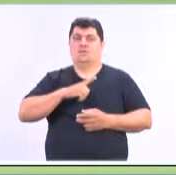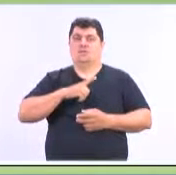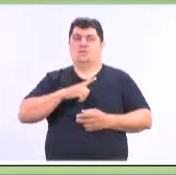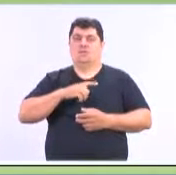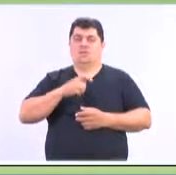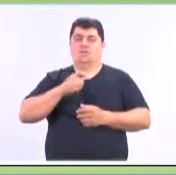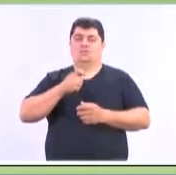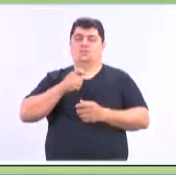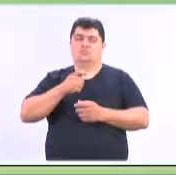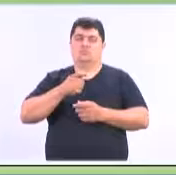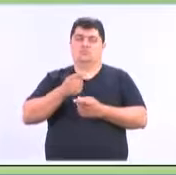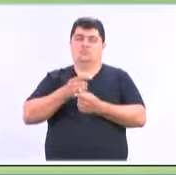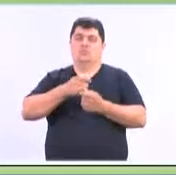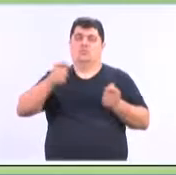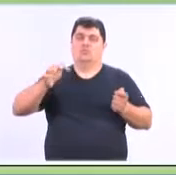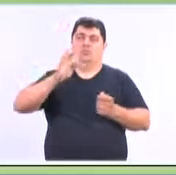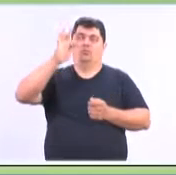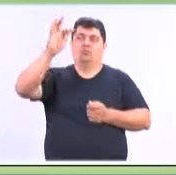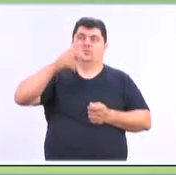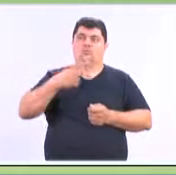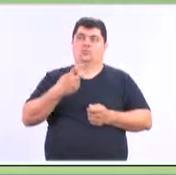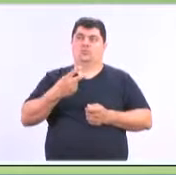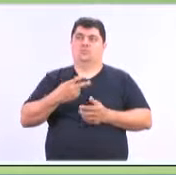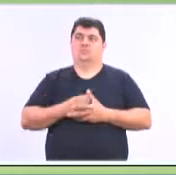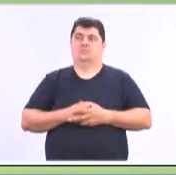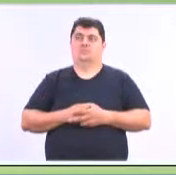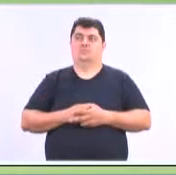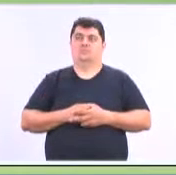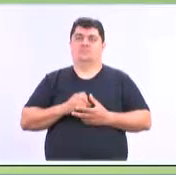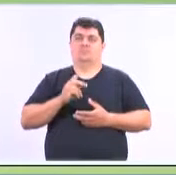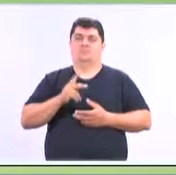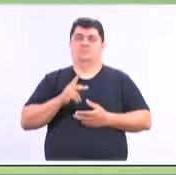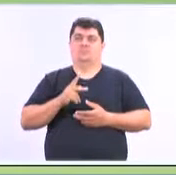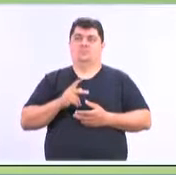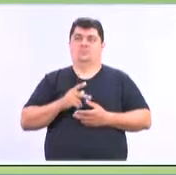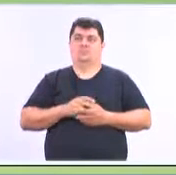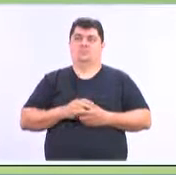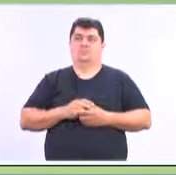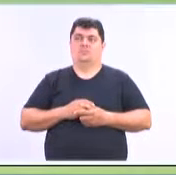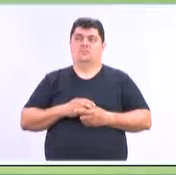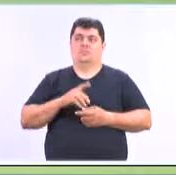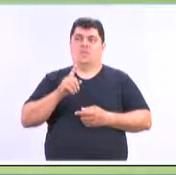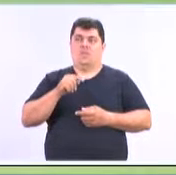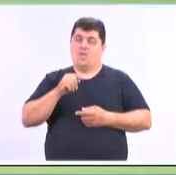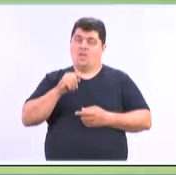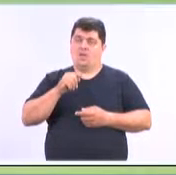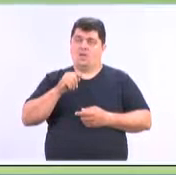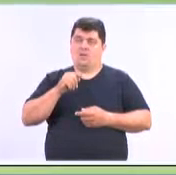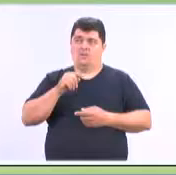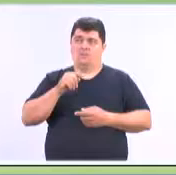saída de recursos. Número 2. Ok? Vamos lá. É um recurso